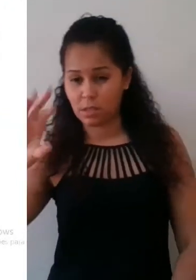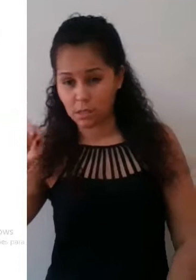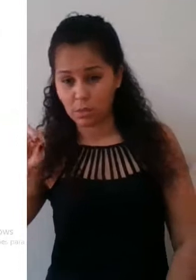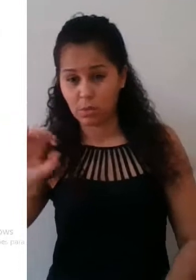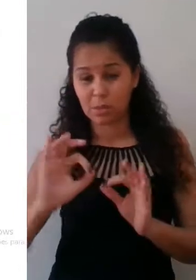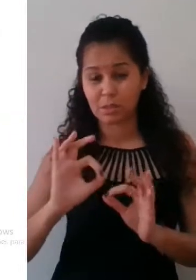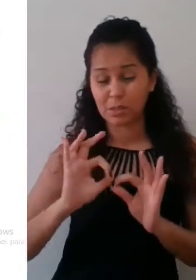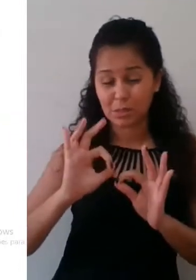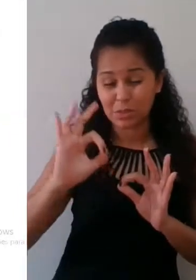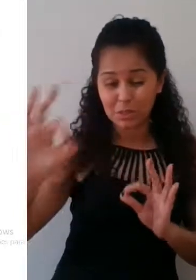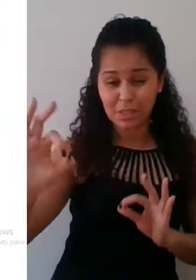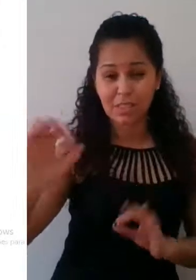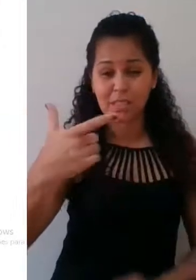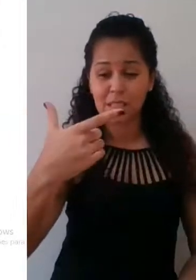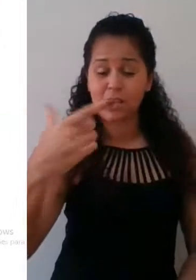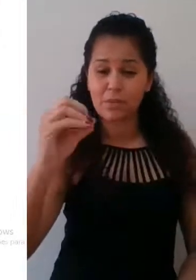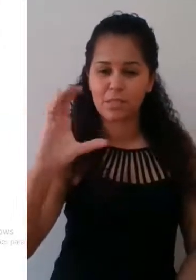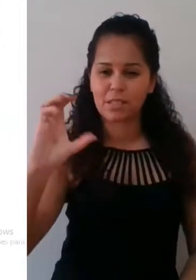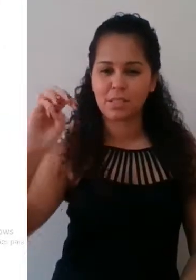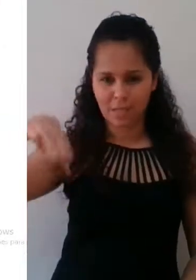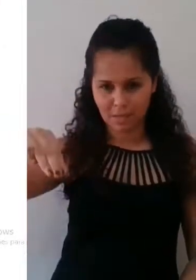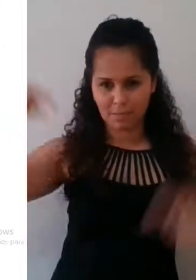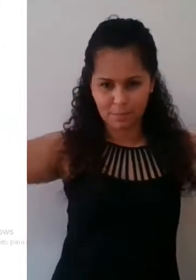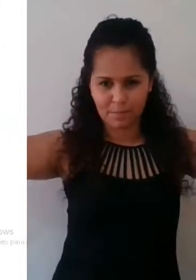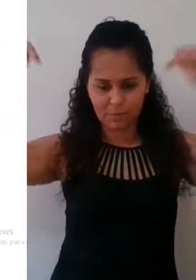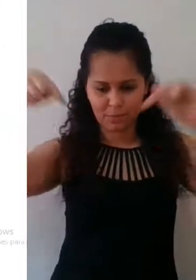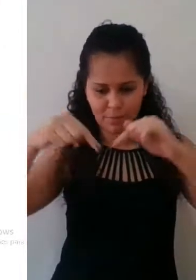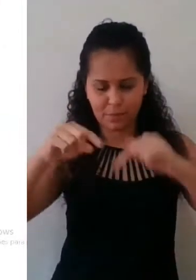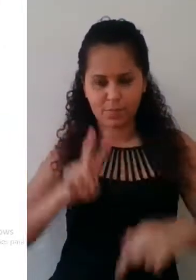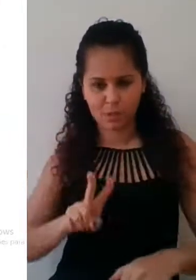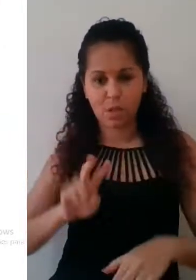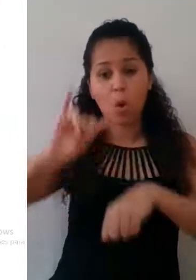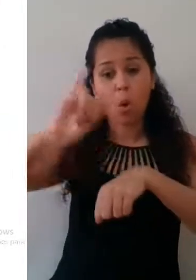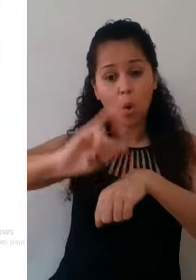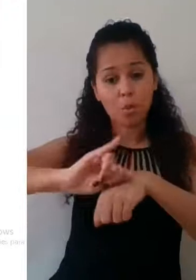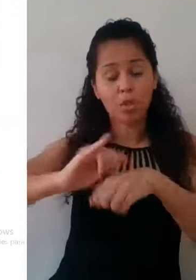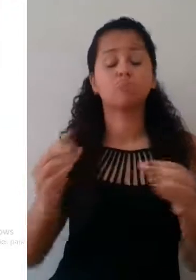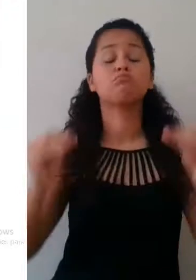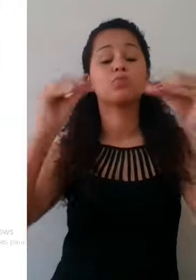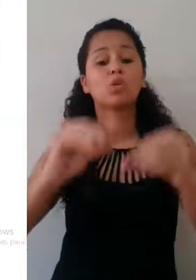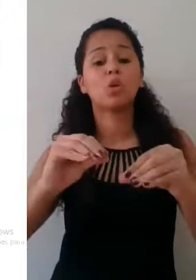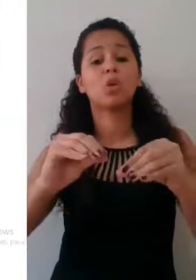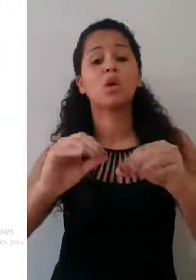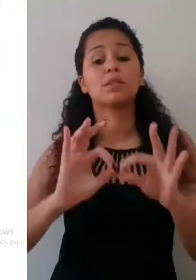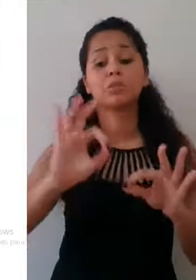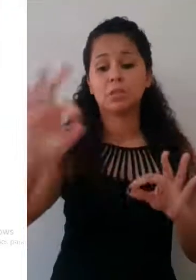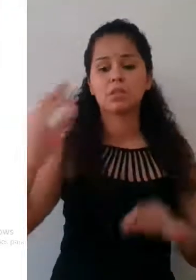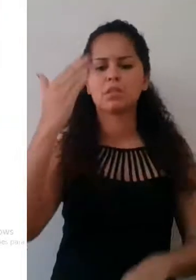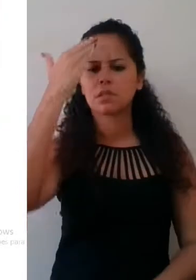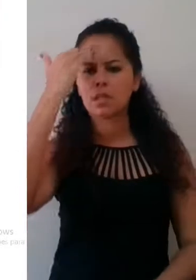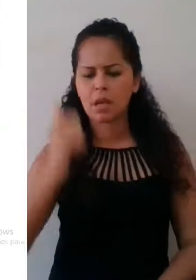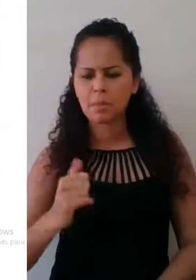do vértice. Então, se o objeto foi colocado a 20 centímetros, certo? A gente sabe que a imagem vai